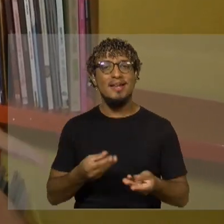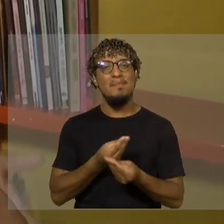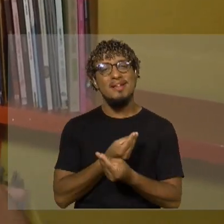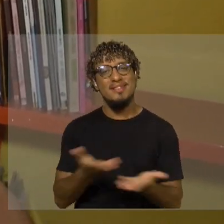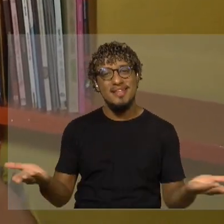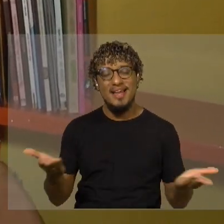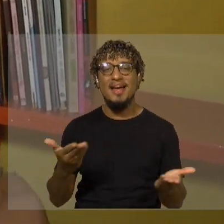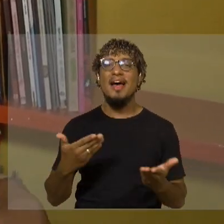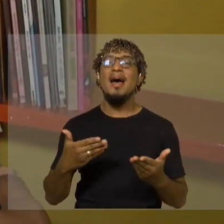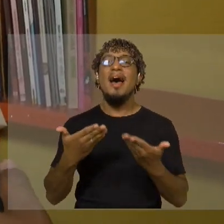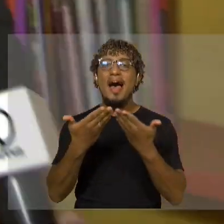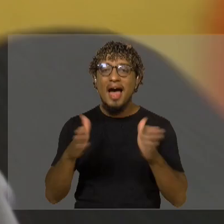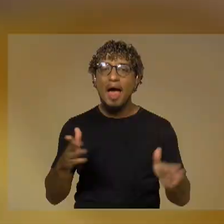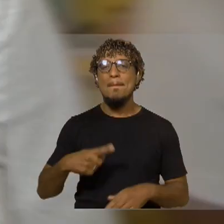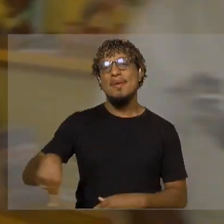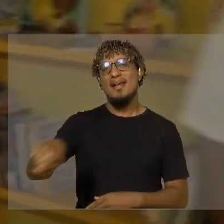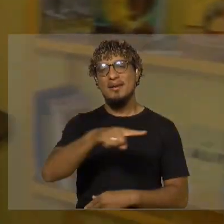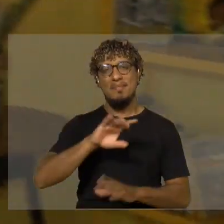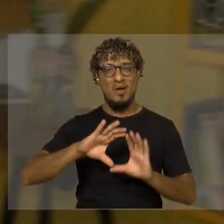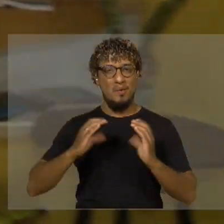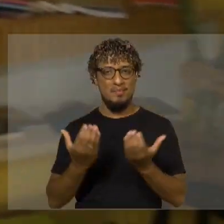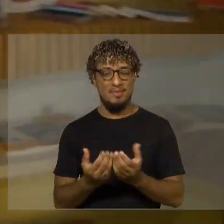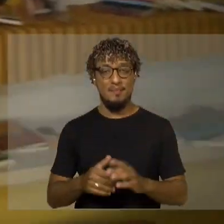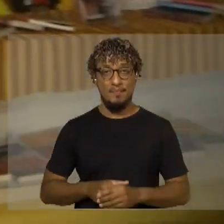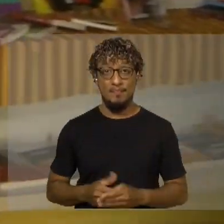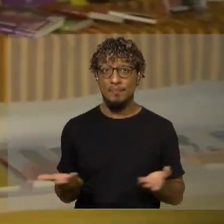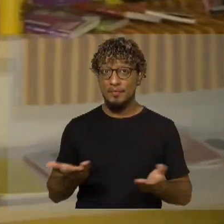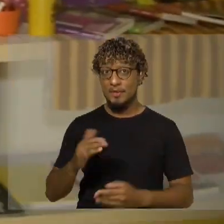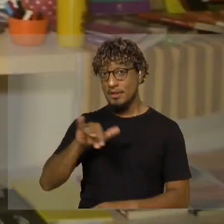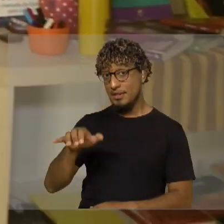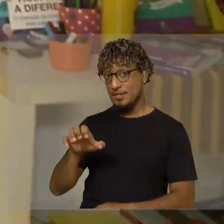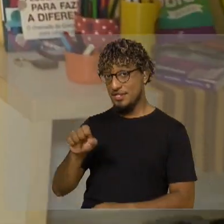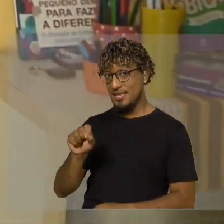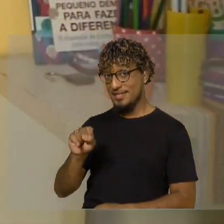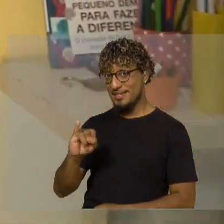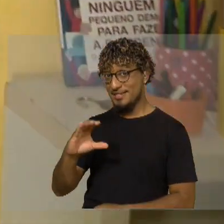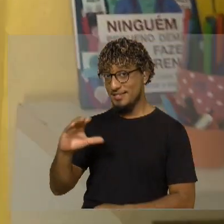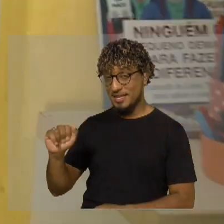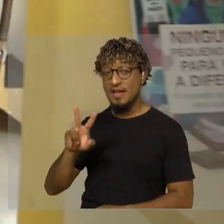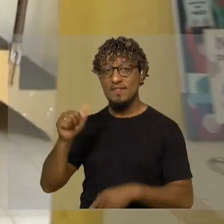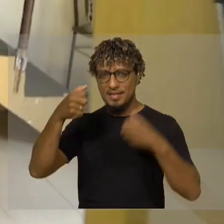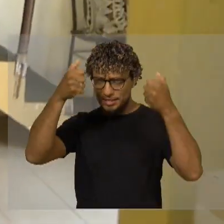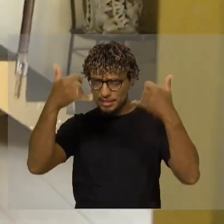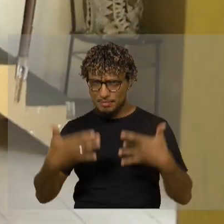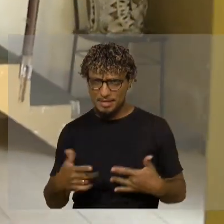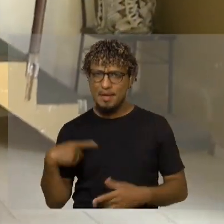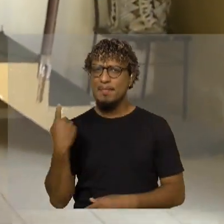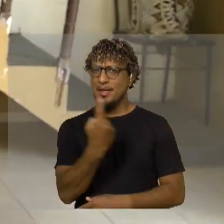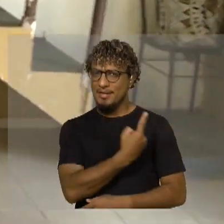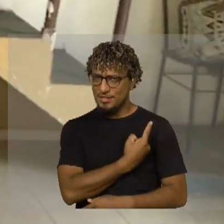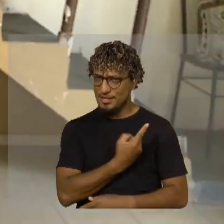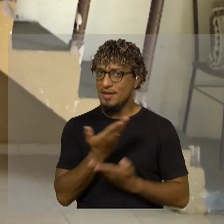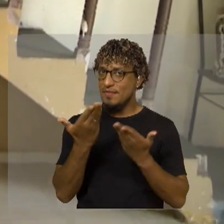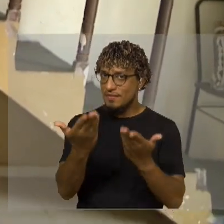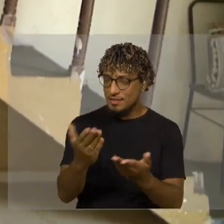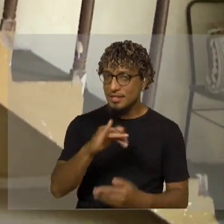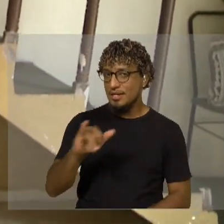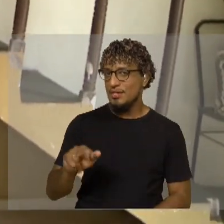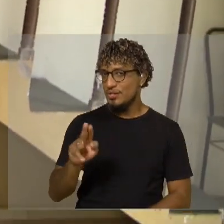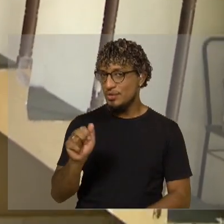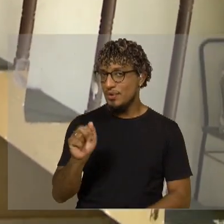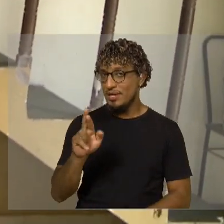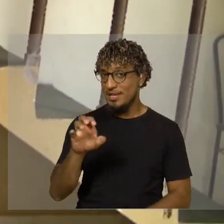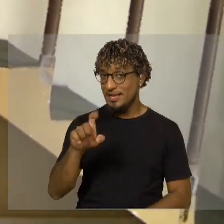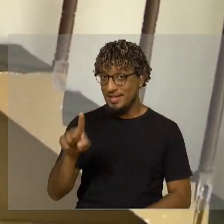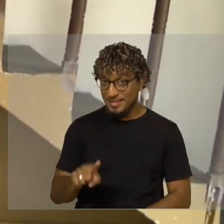para que ele seja aberto para a comunidade. A Jéssica vai explicar um pouco mais para a gente, seu Juarez, e quem está acompanhando a gente aí pelo JTV